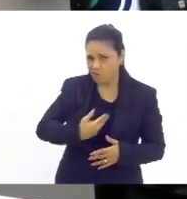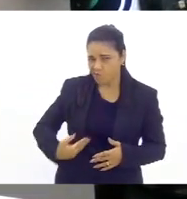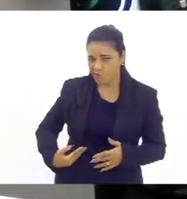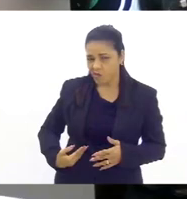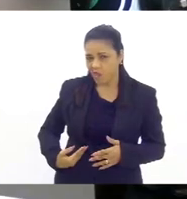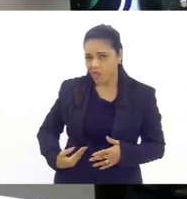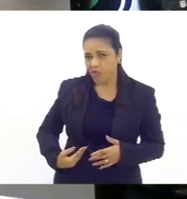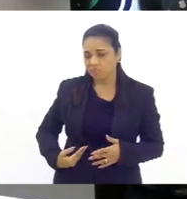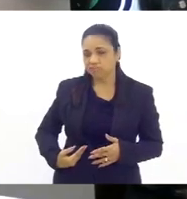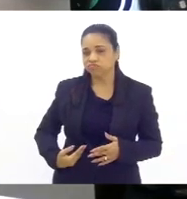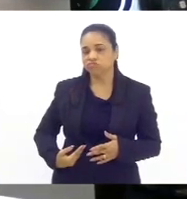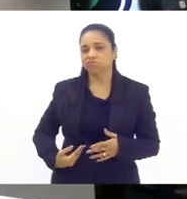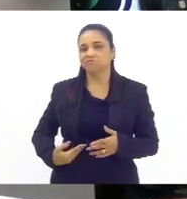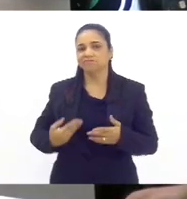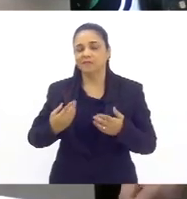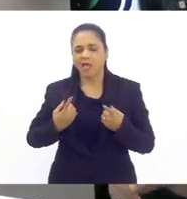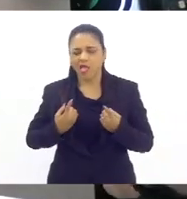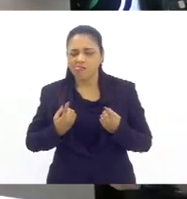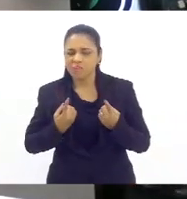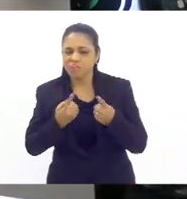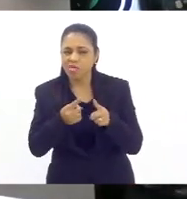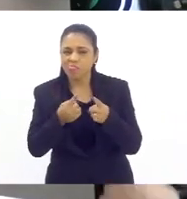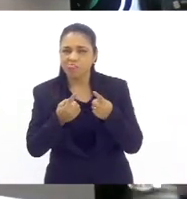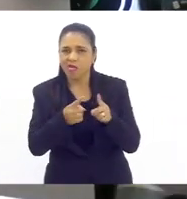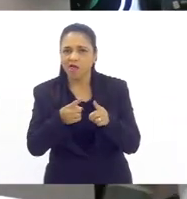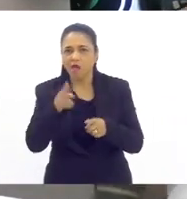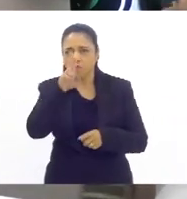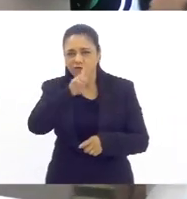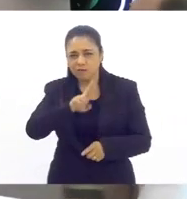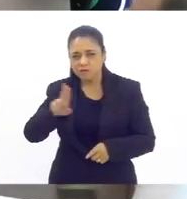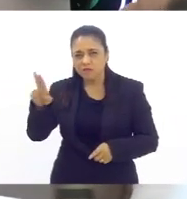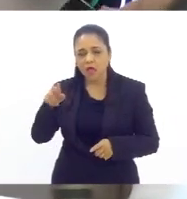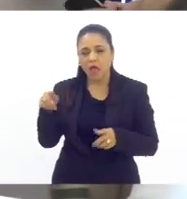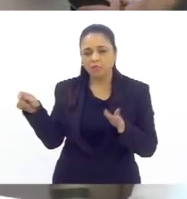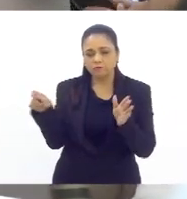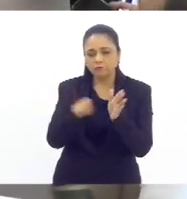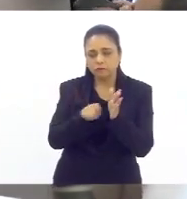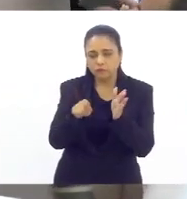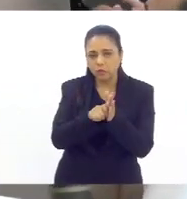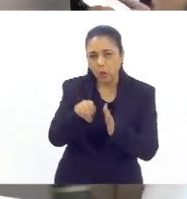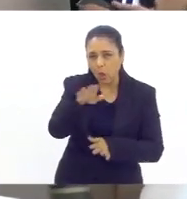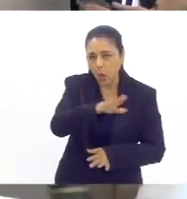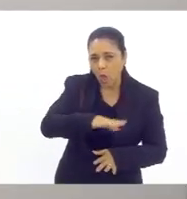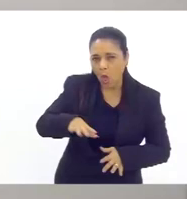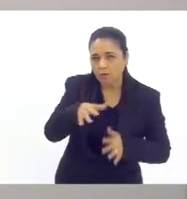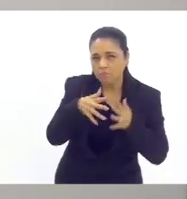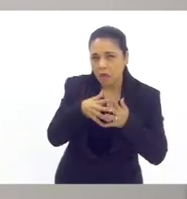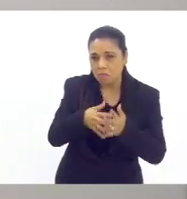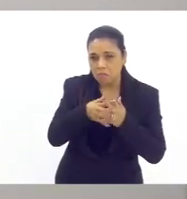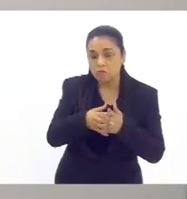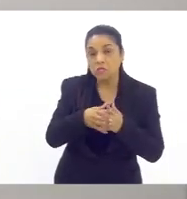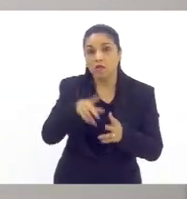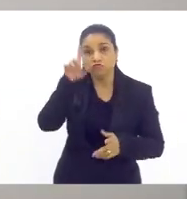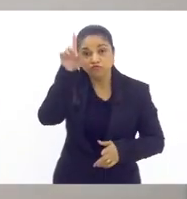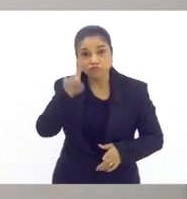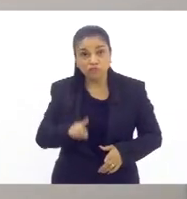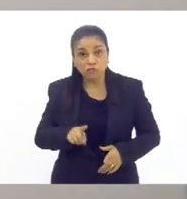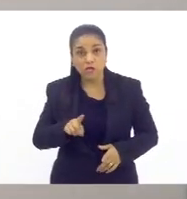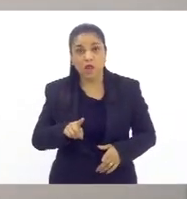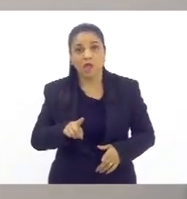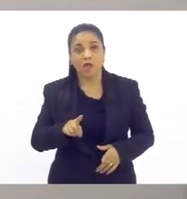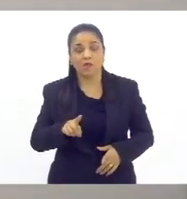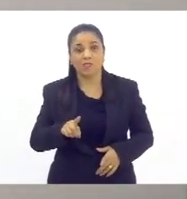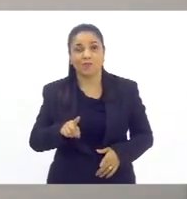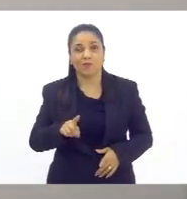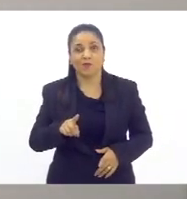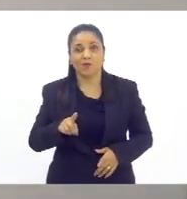atacar as Universidades que eram campo de droga balbúrdia Gaúcho foi um direito da UFF foi